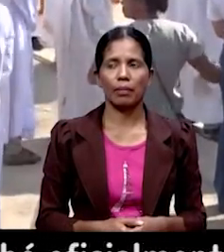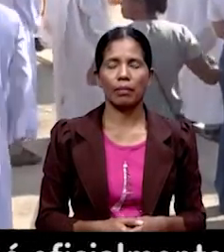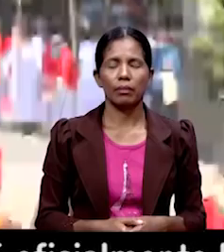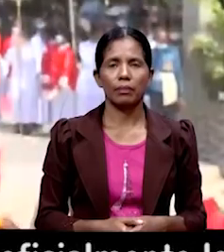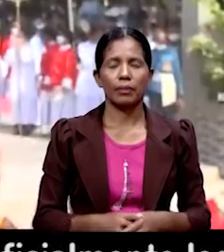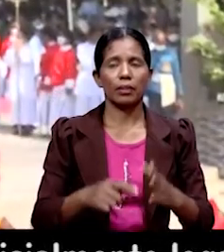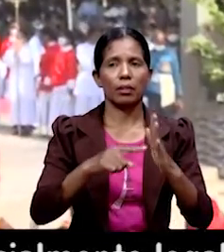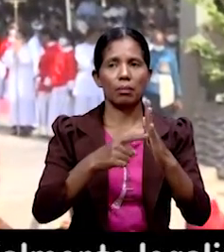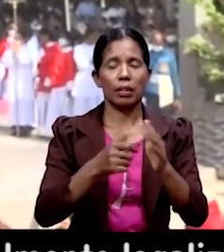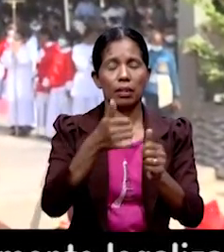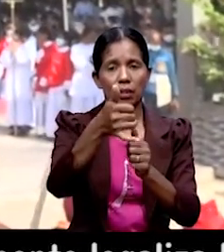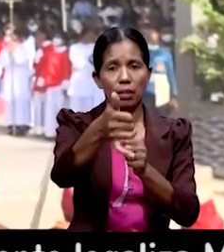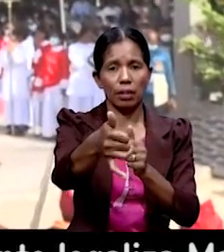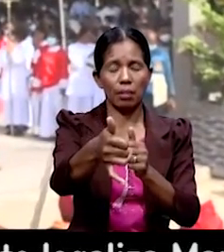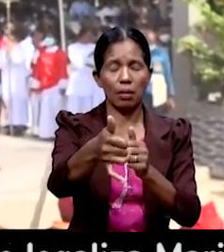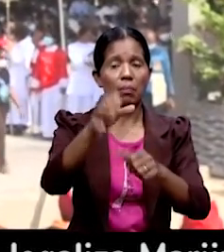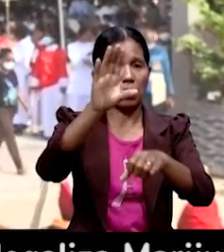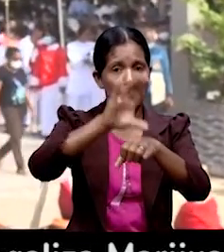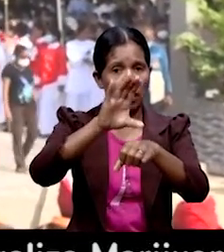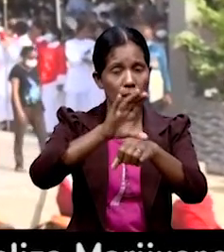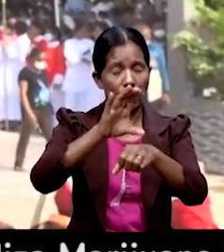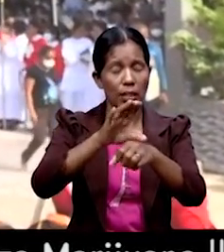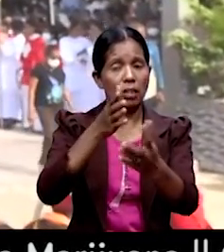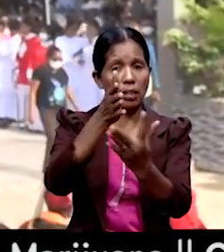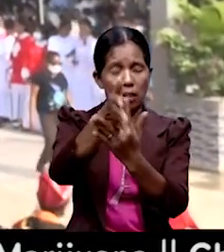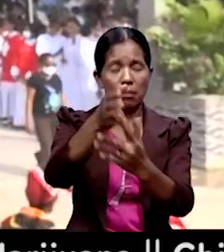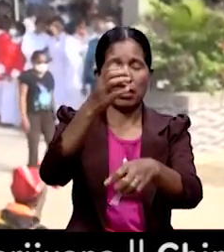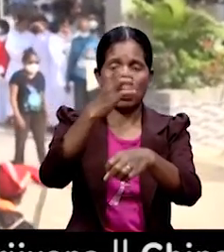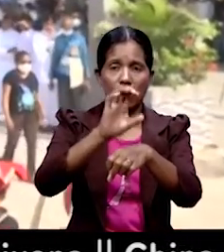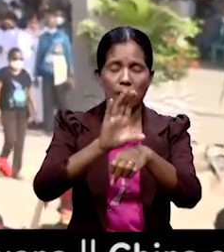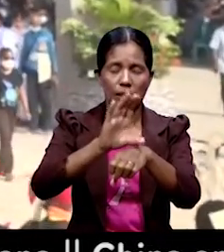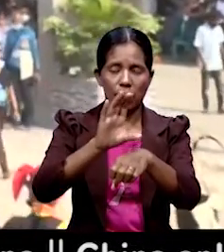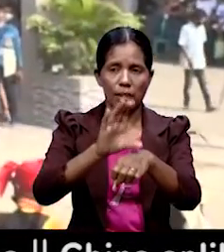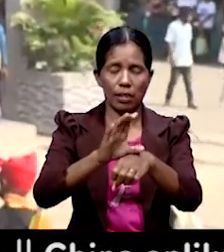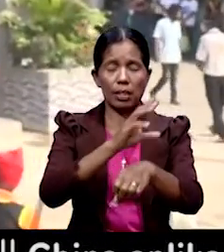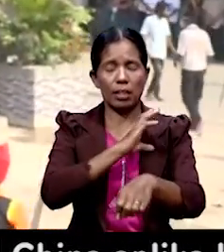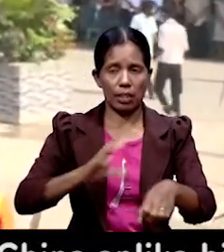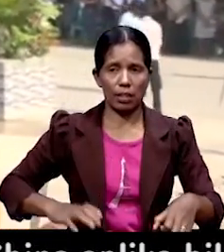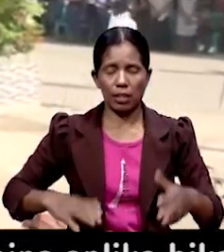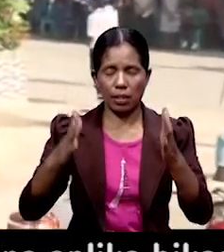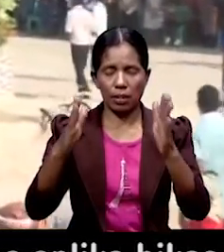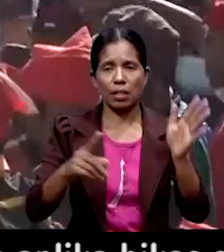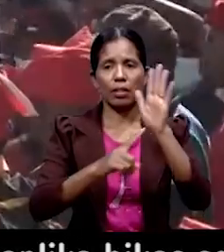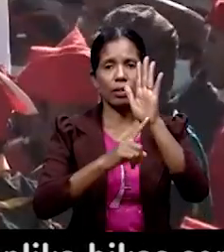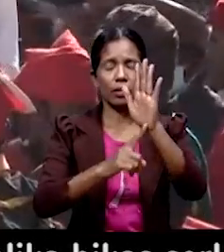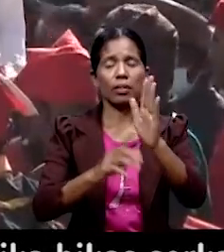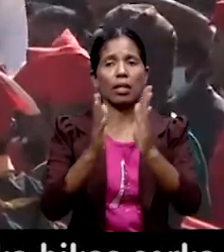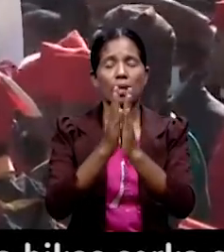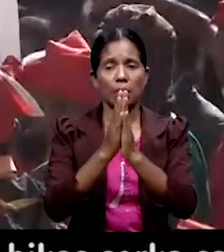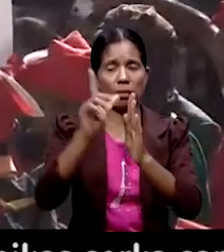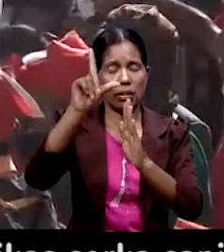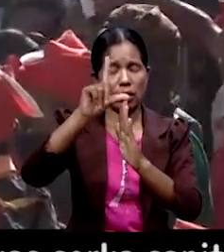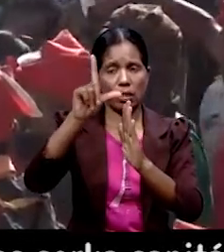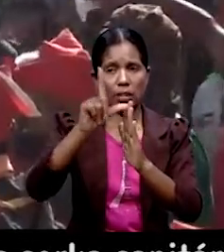Molokhaka tama baresintu Igreja Katedrál, sarani Baucau, representa o Husilianain, simo corpo bispo